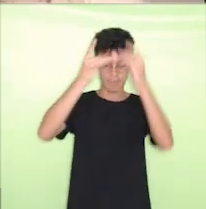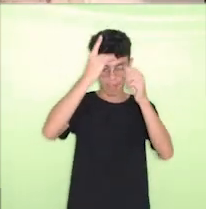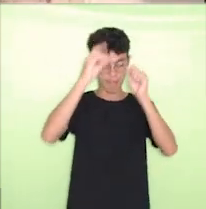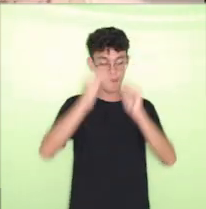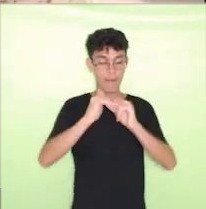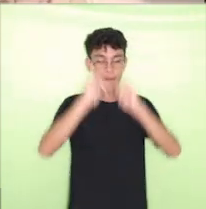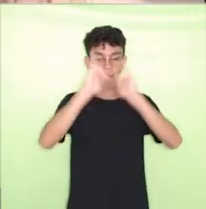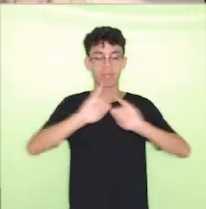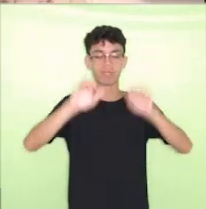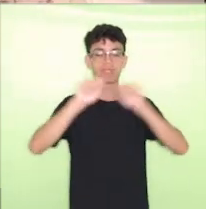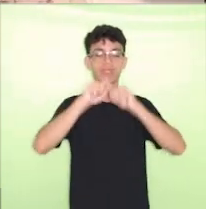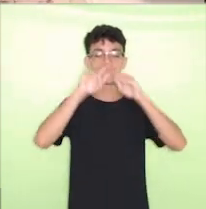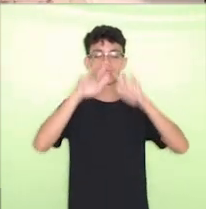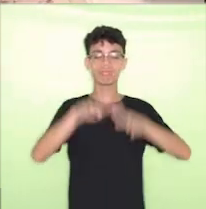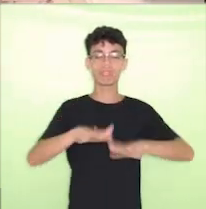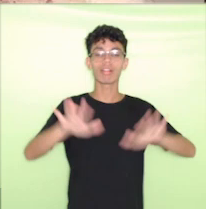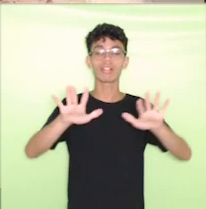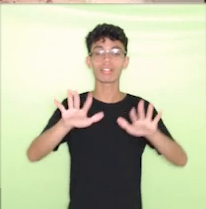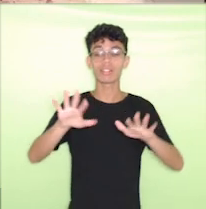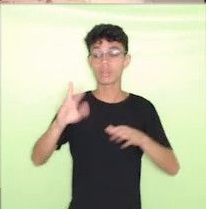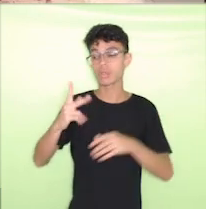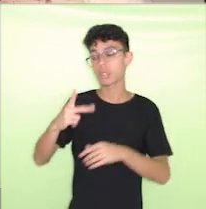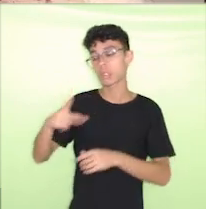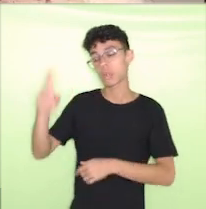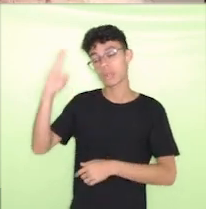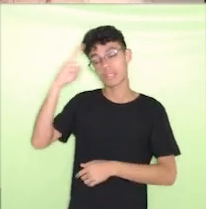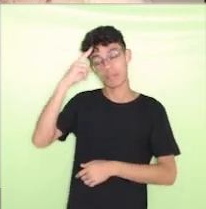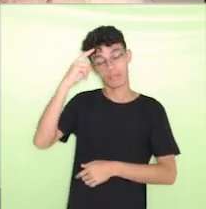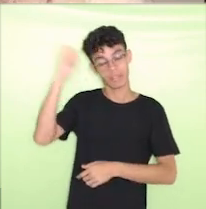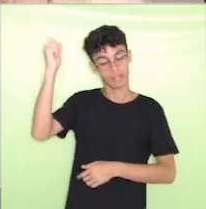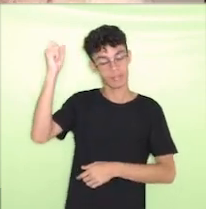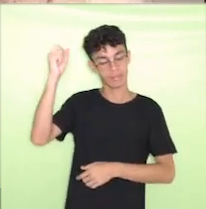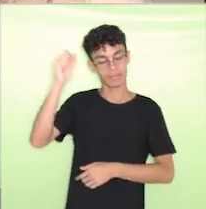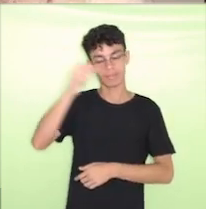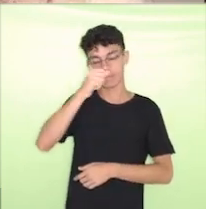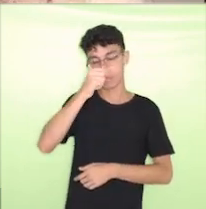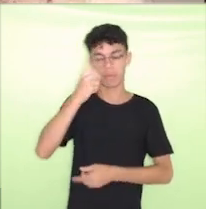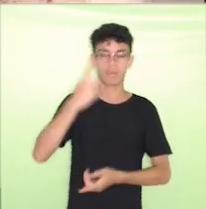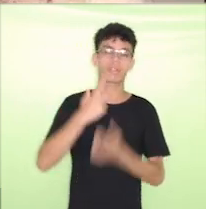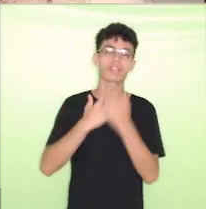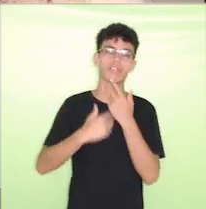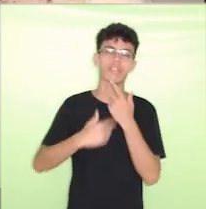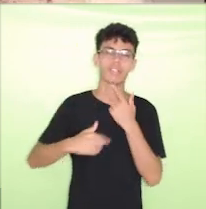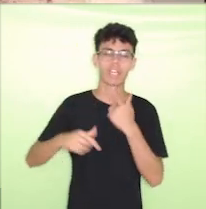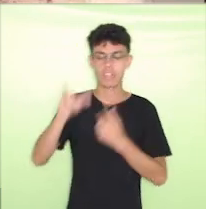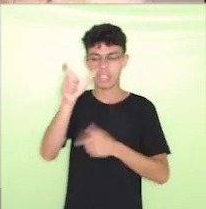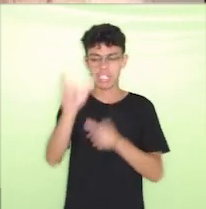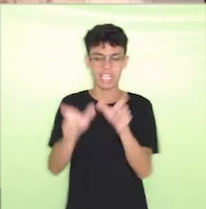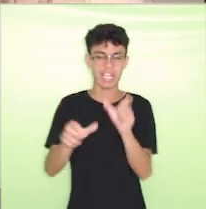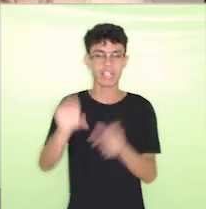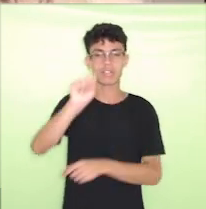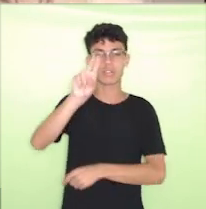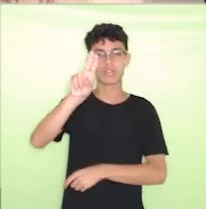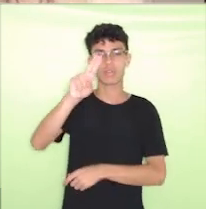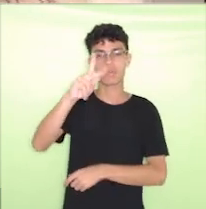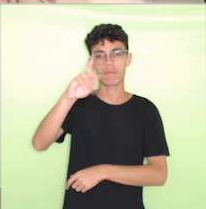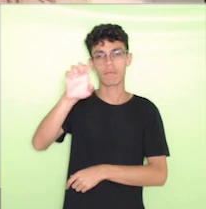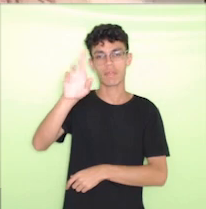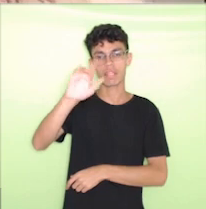seu brilhantismo. Isso não é o desejo dos superiores. Você